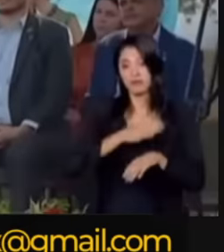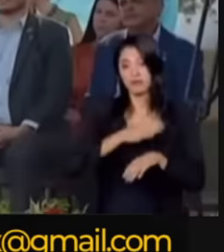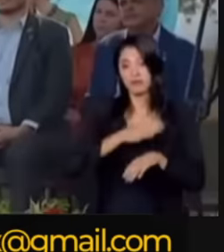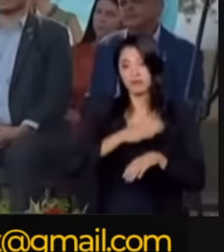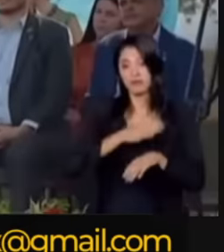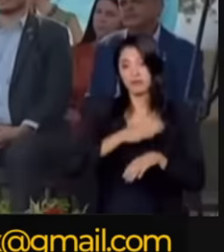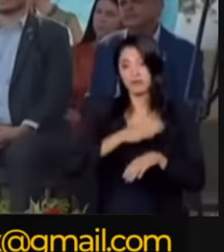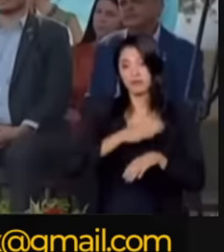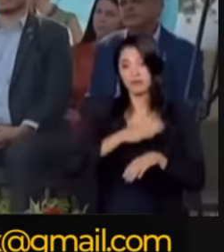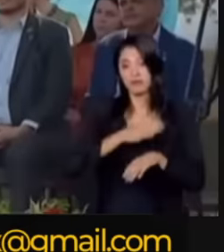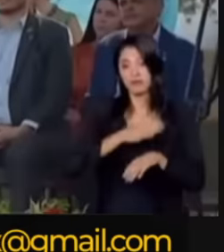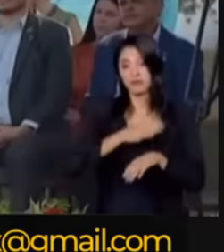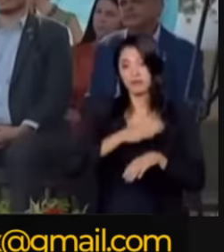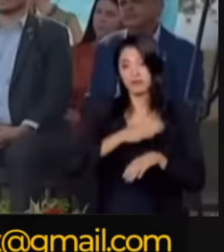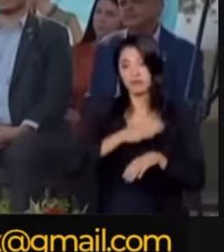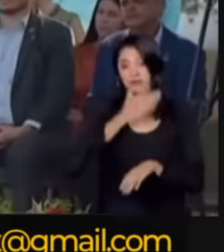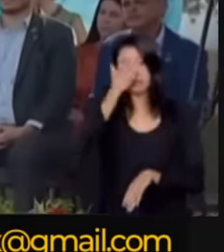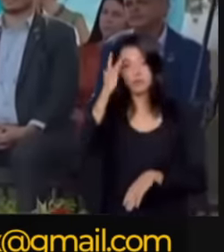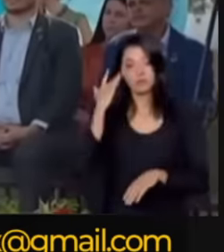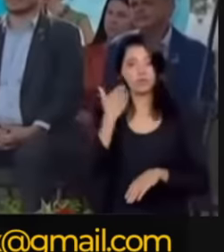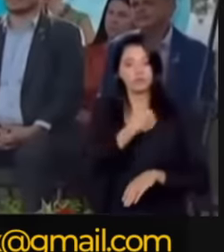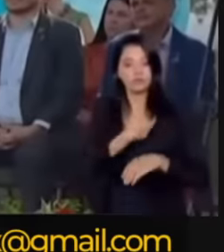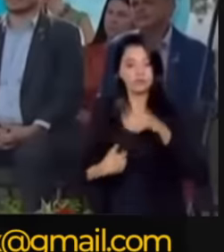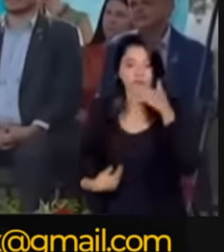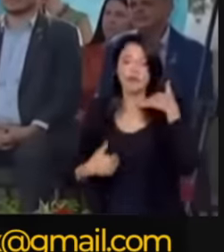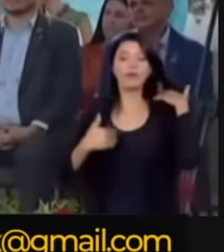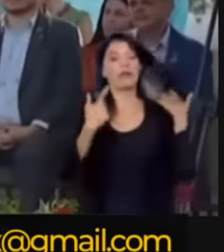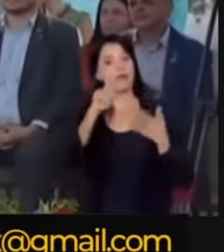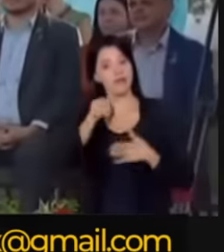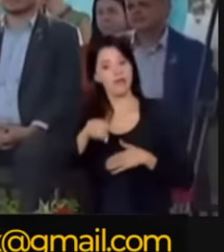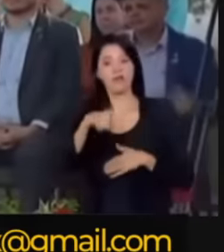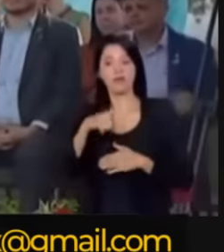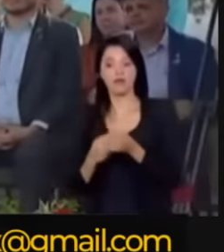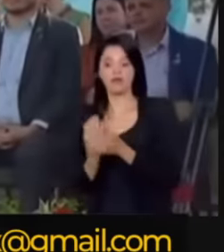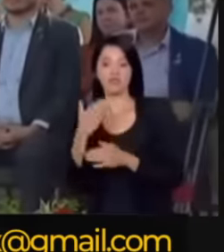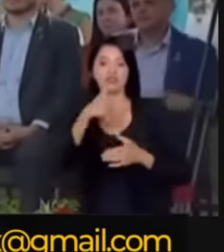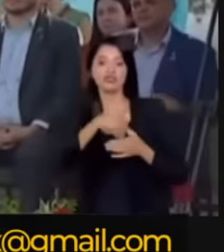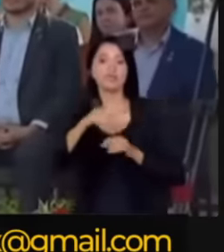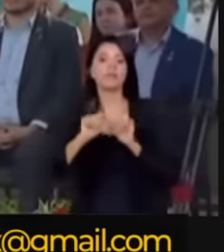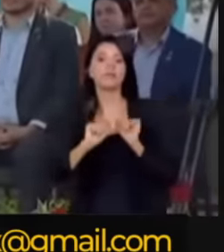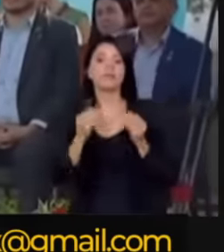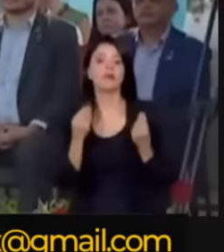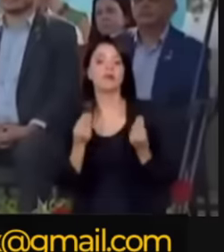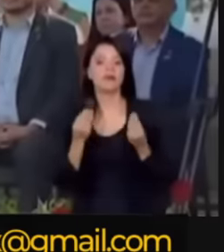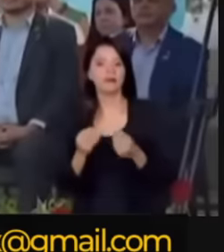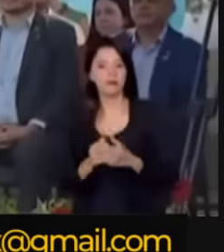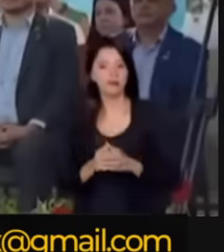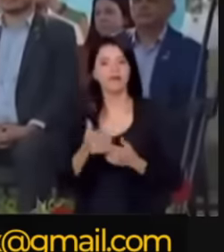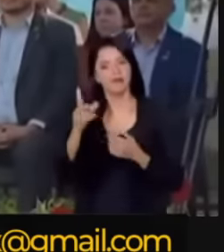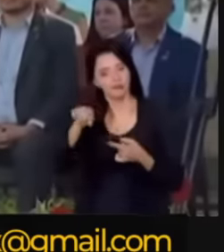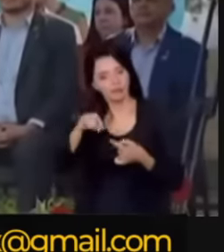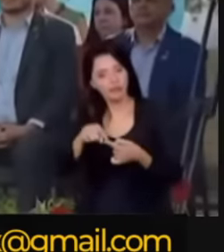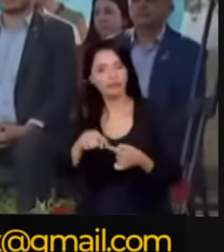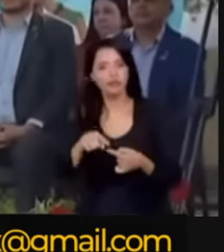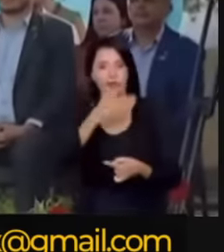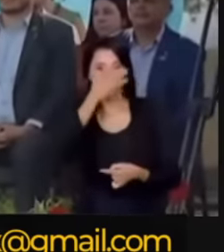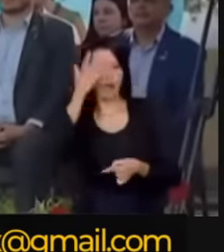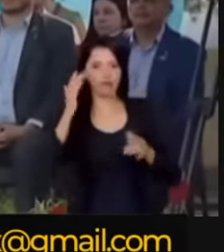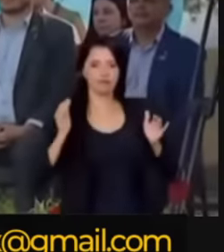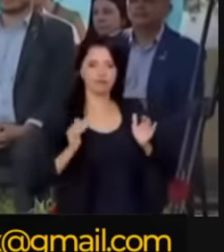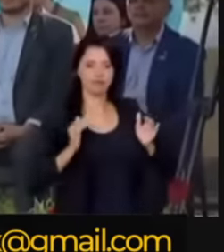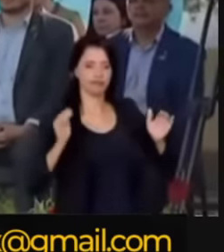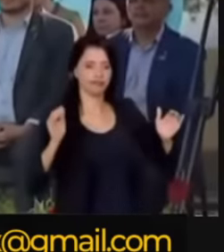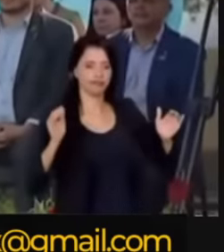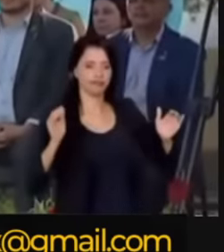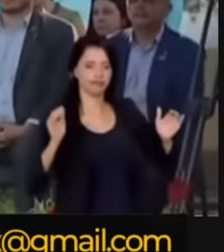governo pobre também não deveria depender porque é para isso que nós somos eleitos hum veja o ricaço não